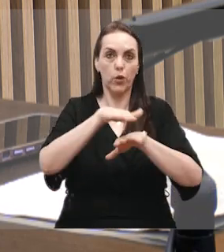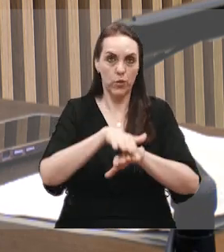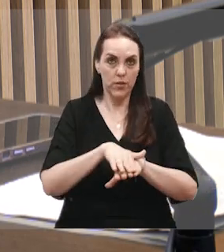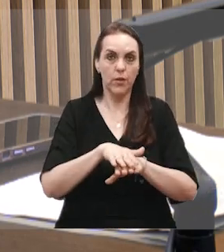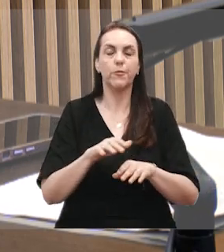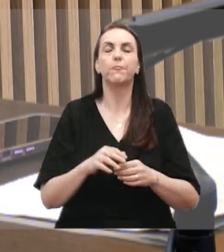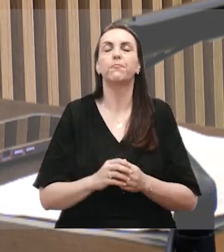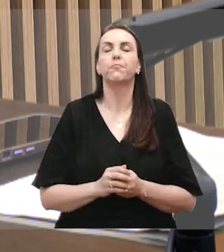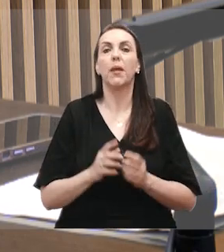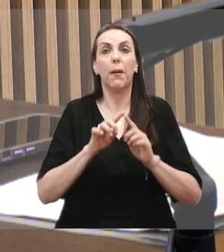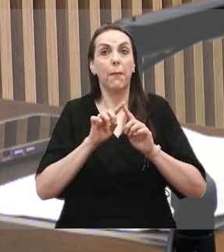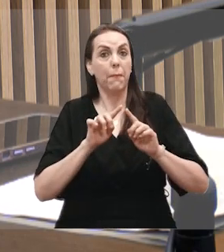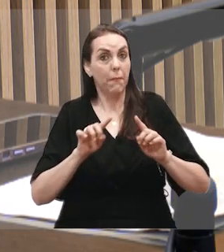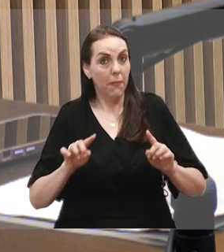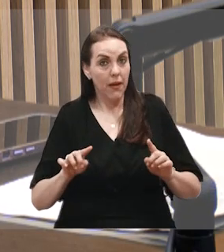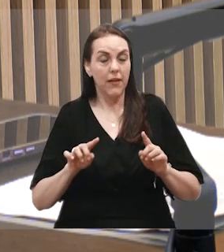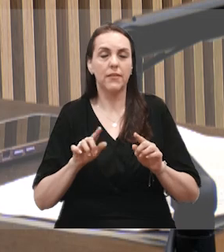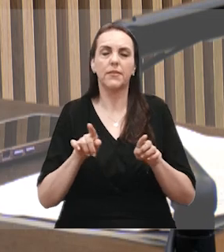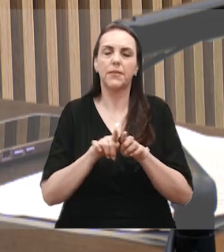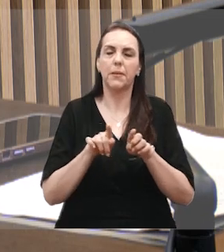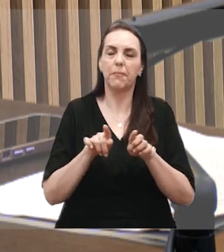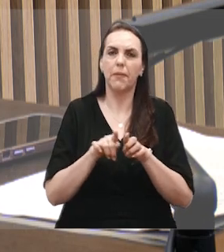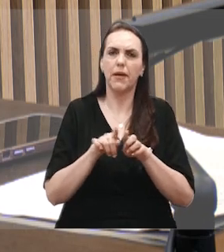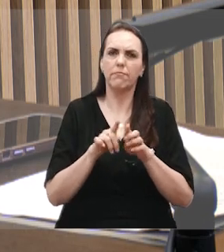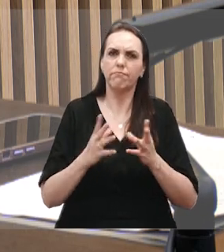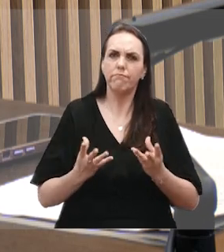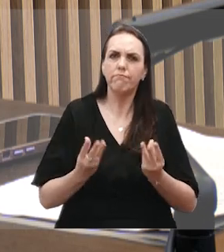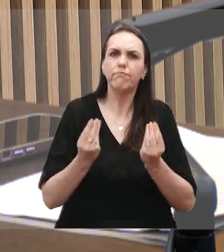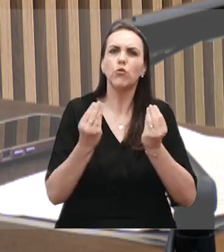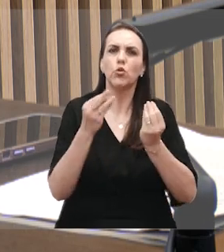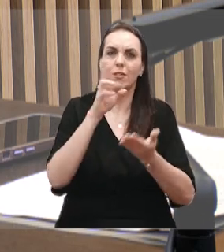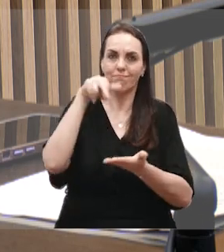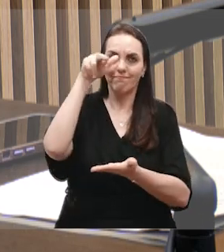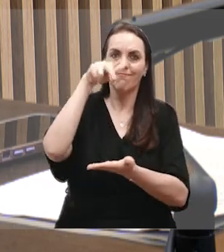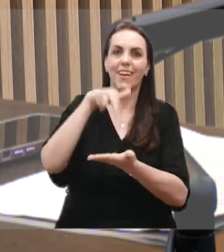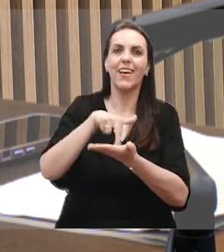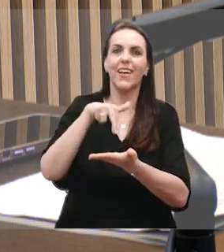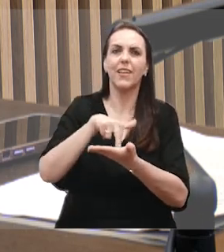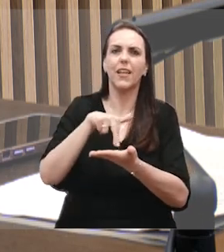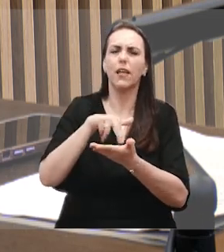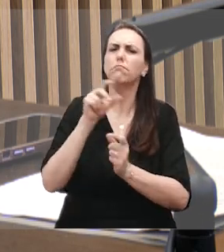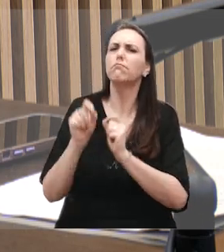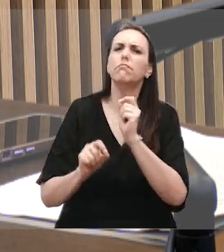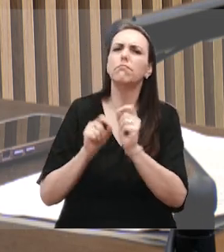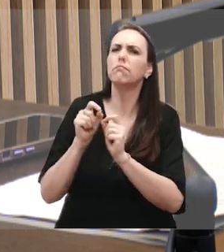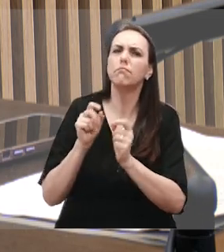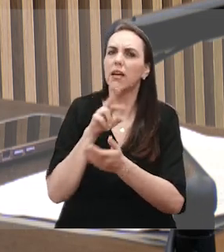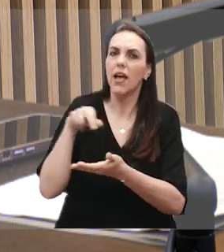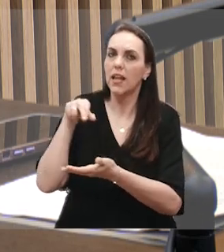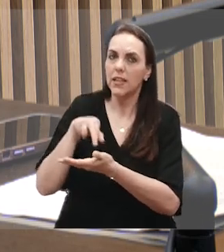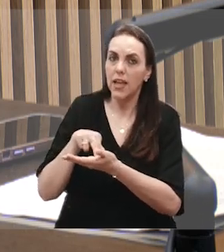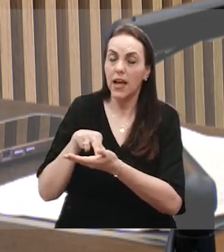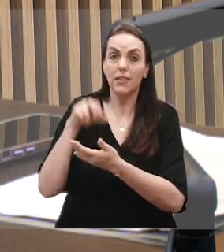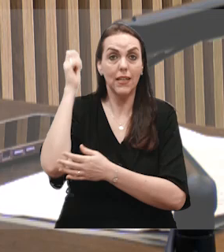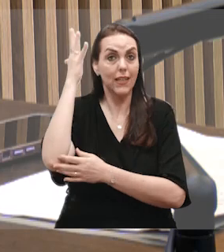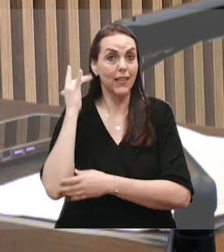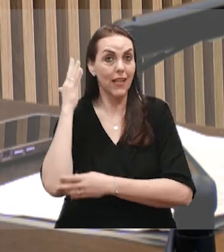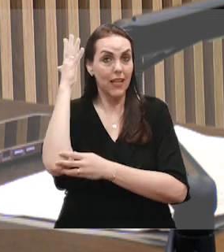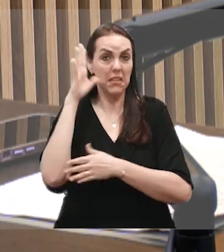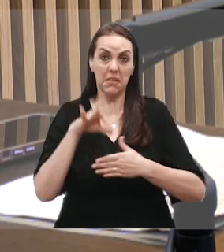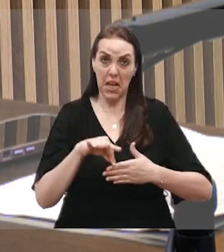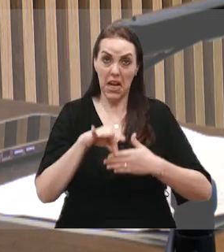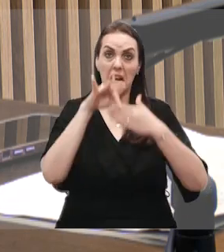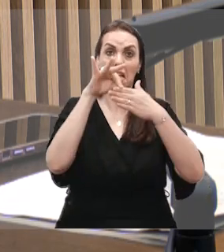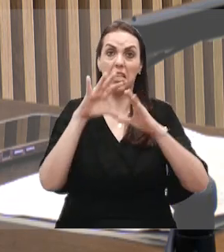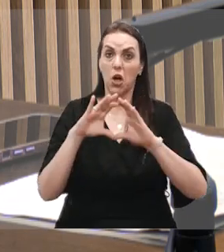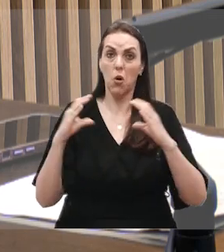né? Mas muito com a realidade. Qual que é a realidade? A realidade é que a Daiane é uma líder comunitária